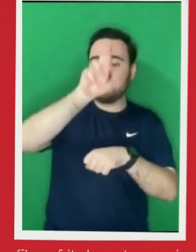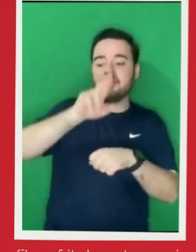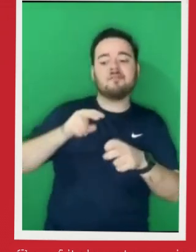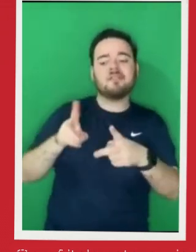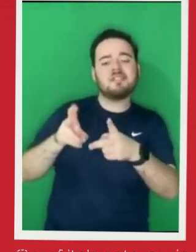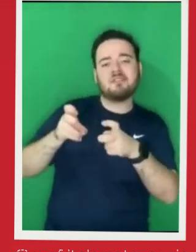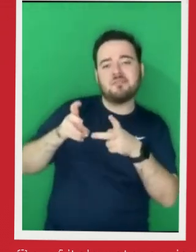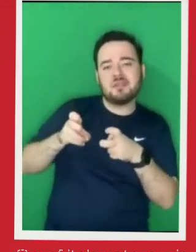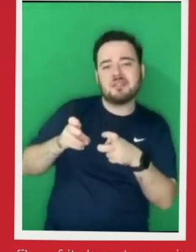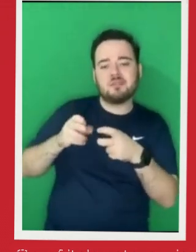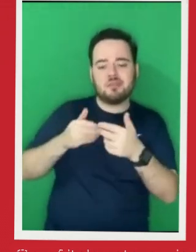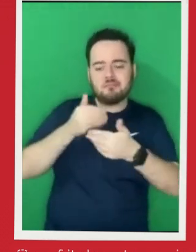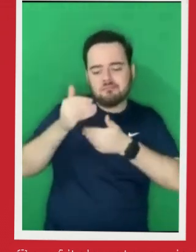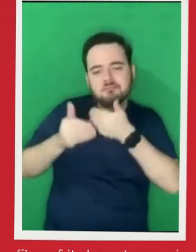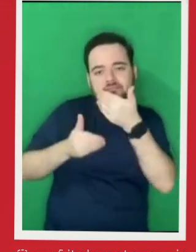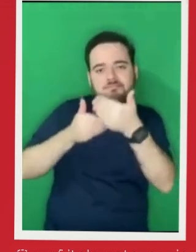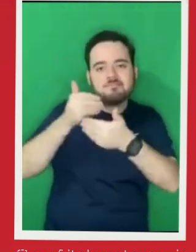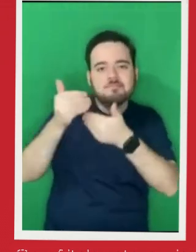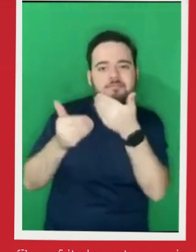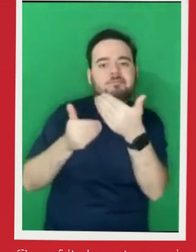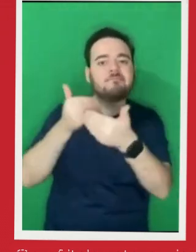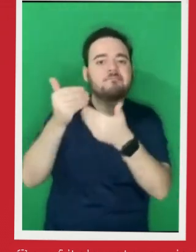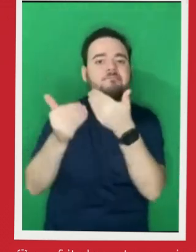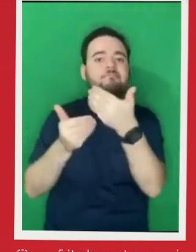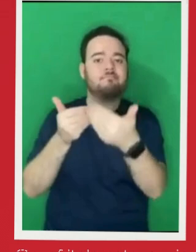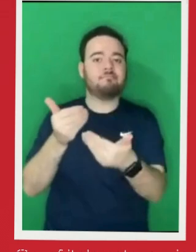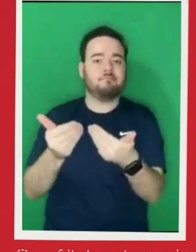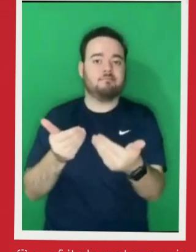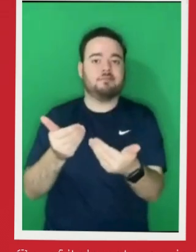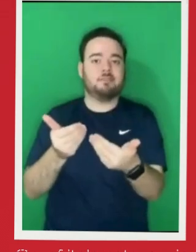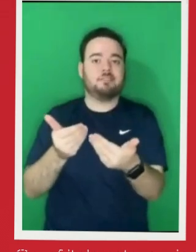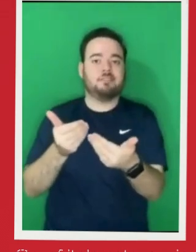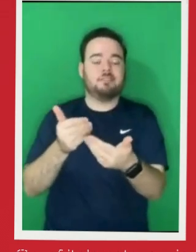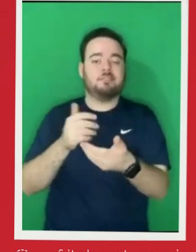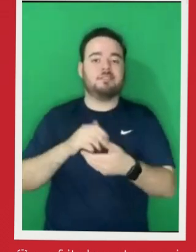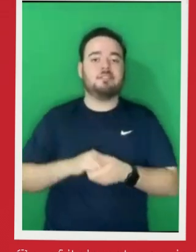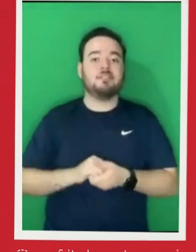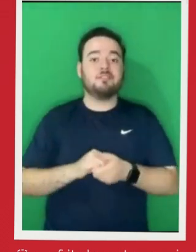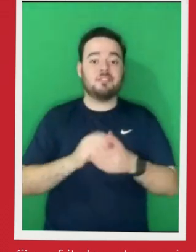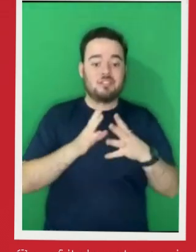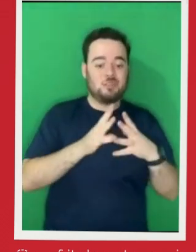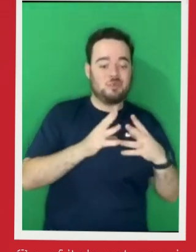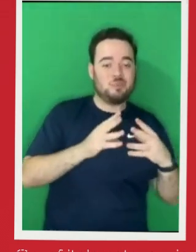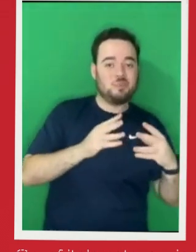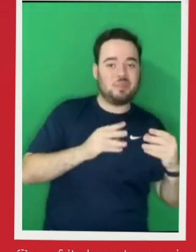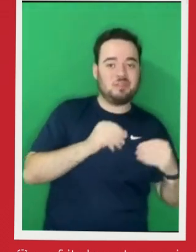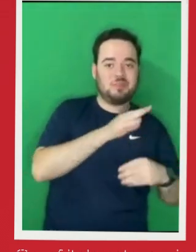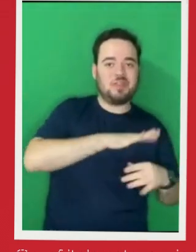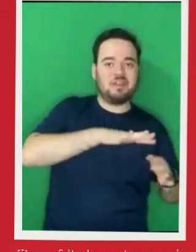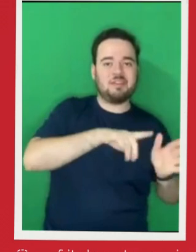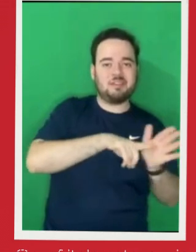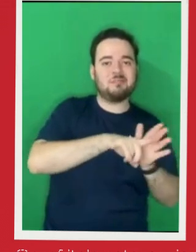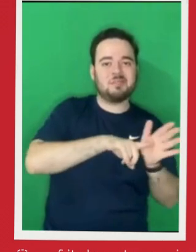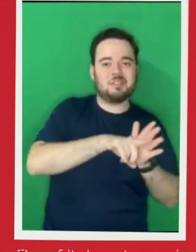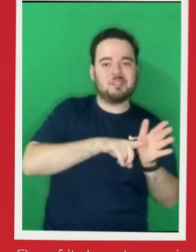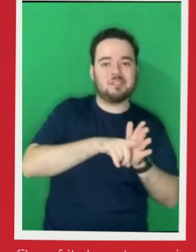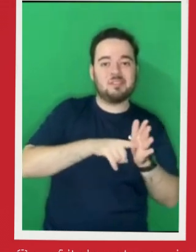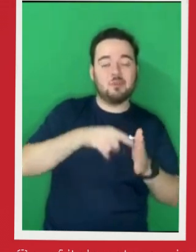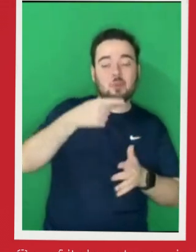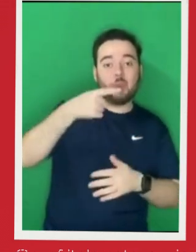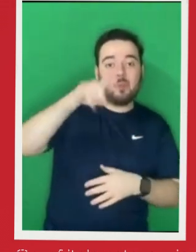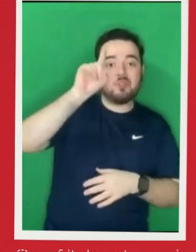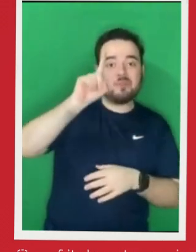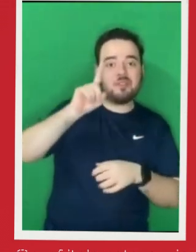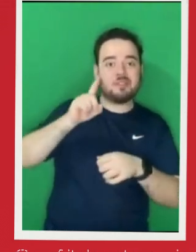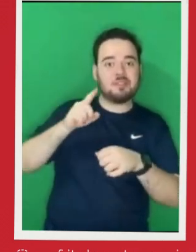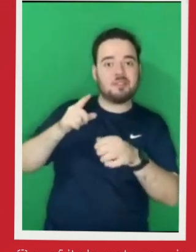de verdade vai ver o fluxo. De verdade você vai ter uma materialidade de quando você está desaparecida da pesquisa. Porque você vai ver, cara,